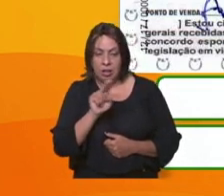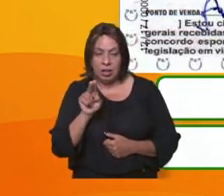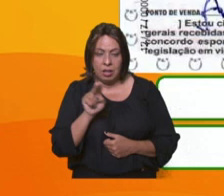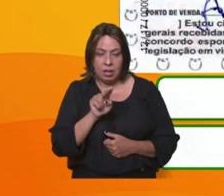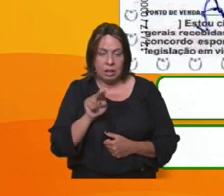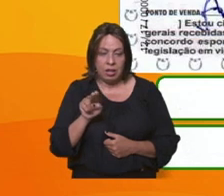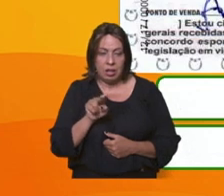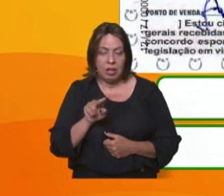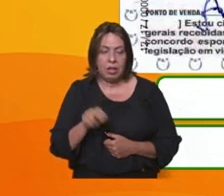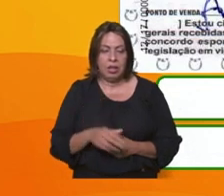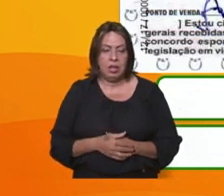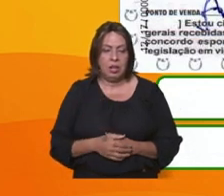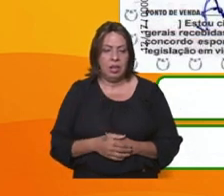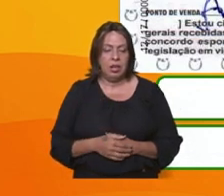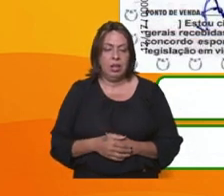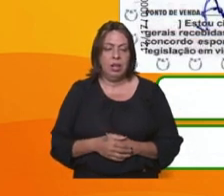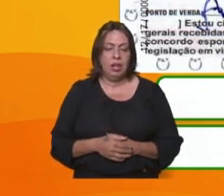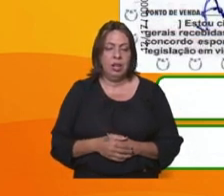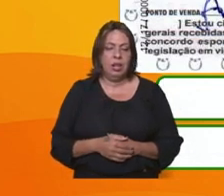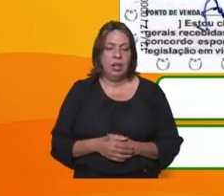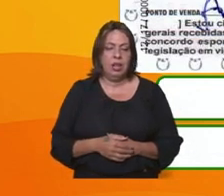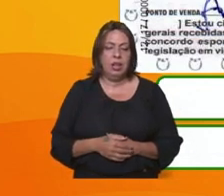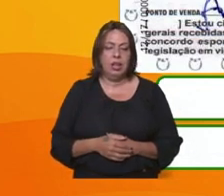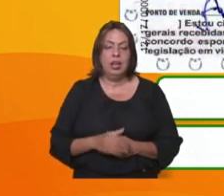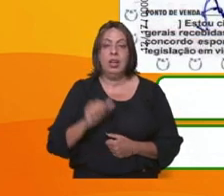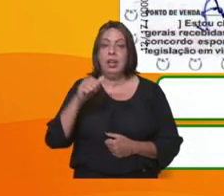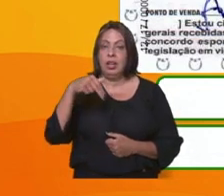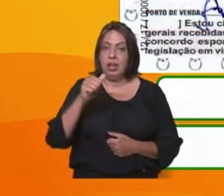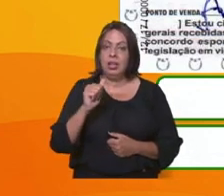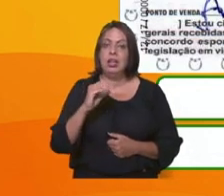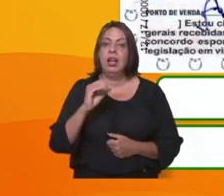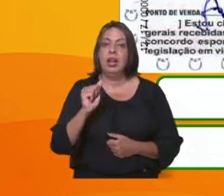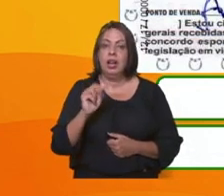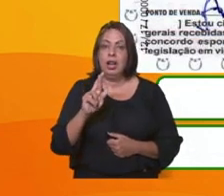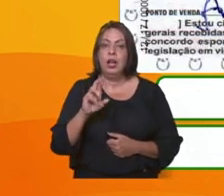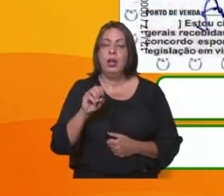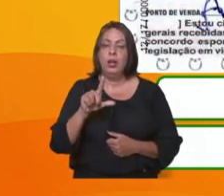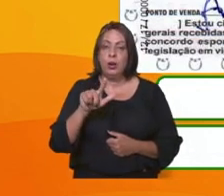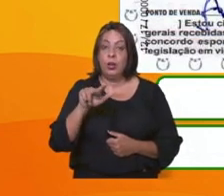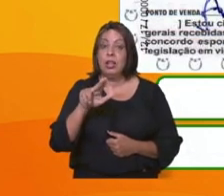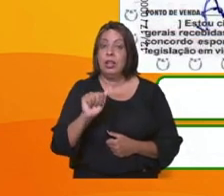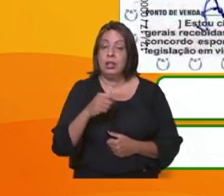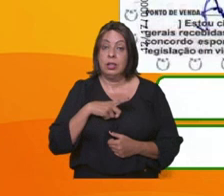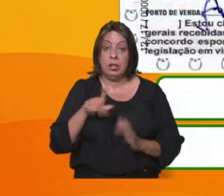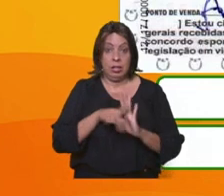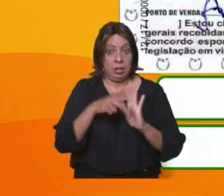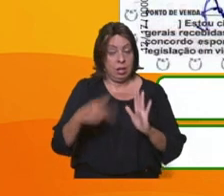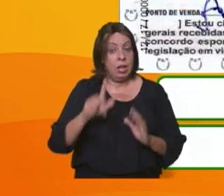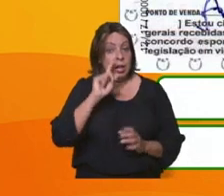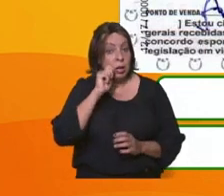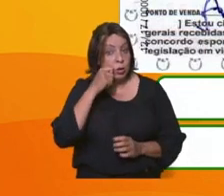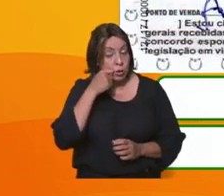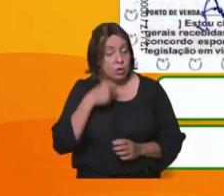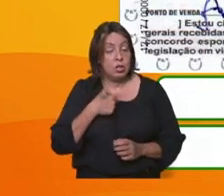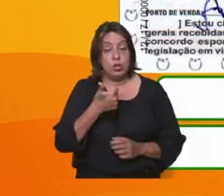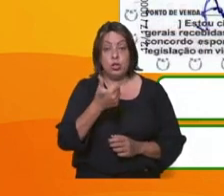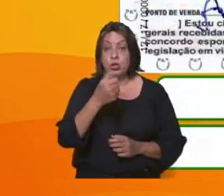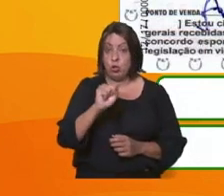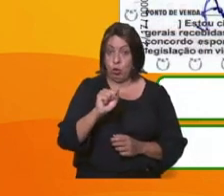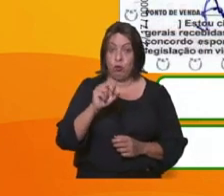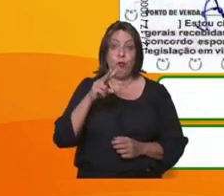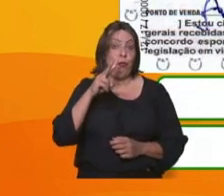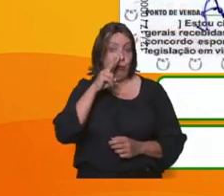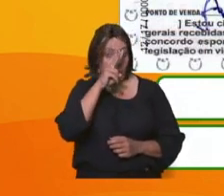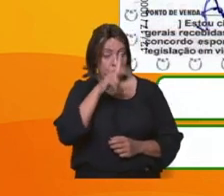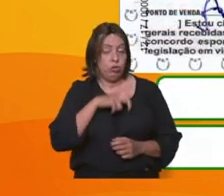foi Carolina... Foi, eu falei mais difícil, me achei. Ana Carolina Melo Santos, de Aracaju, do bairro 18 do Forte, adquiriu aí